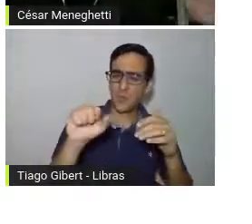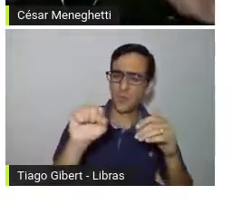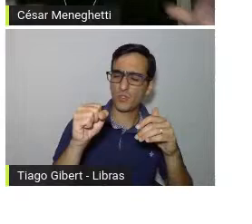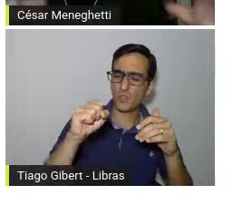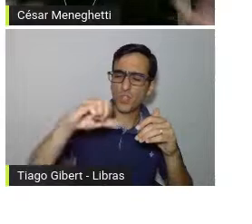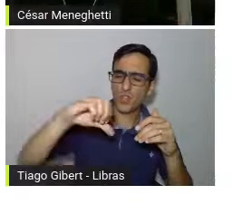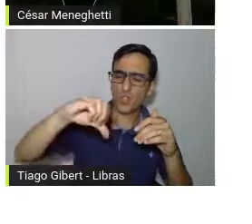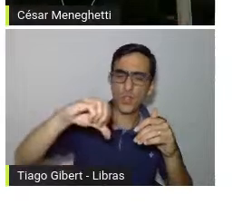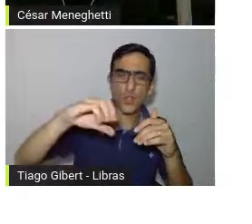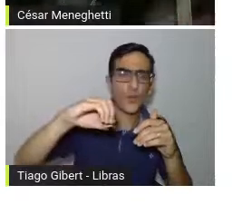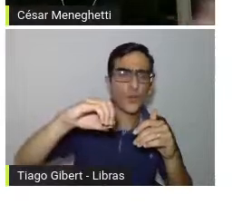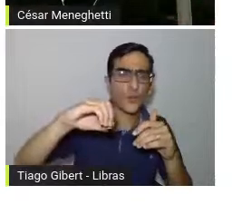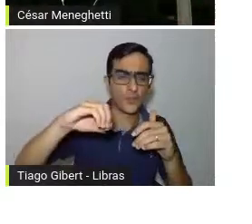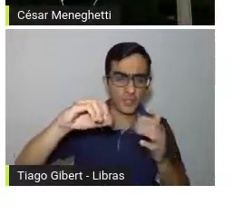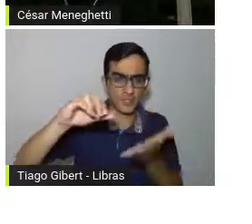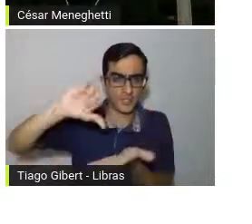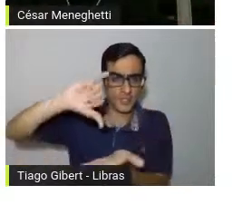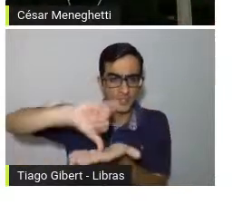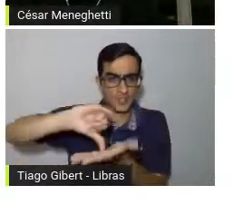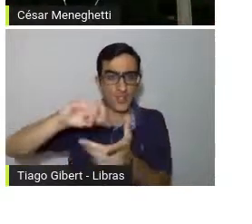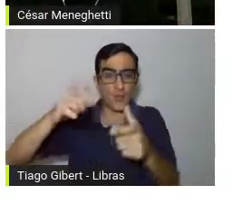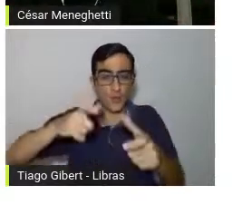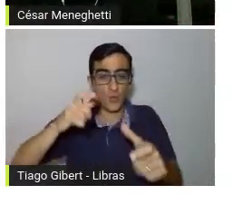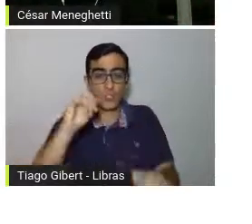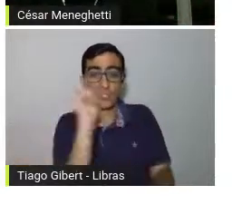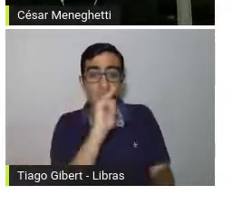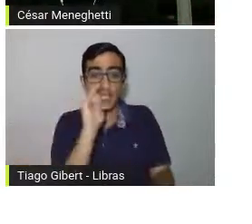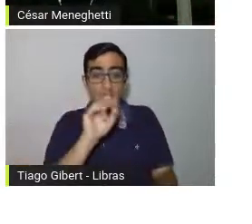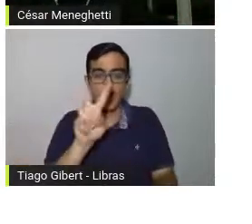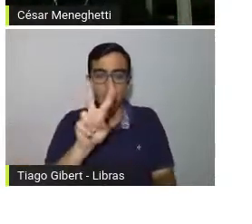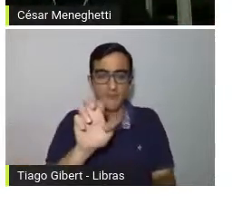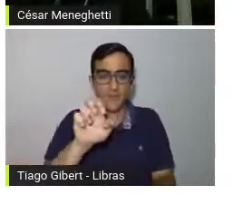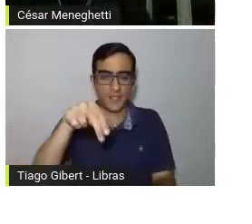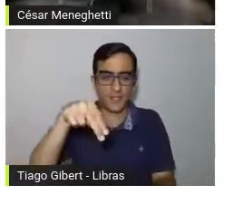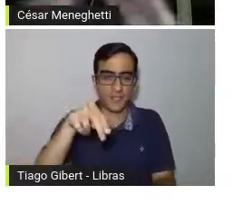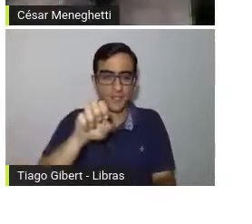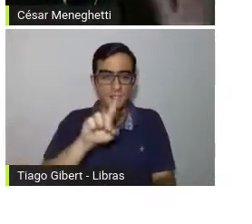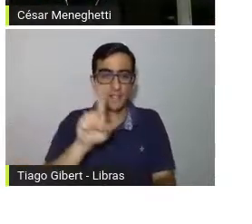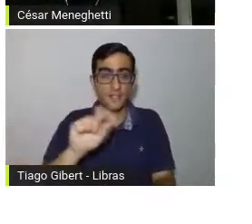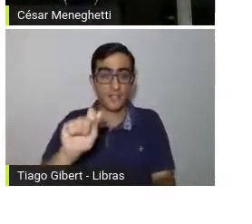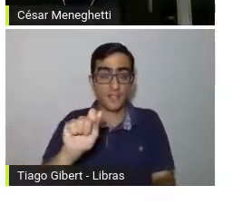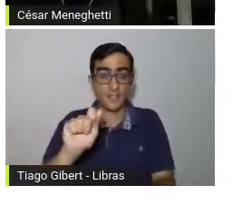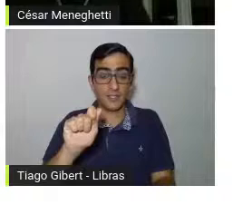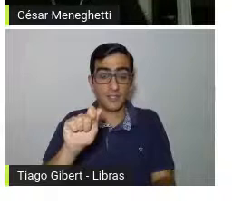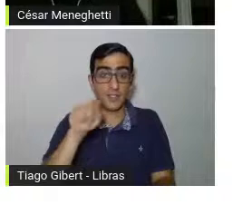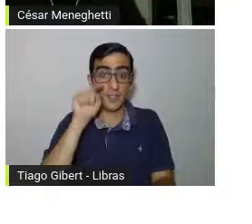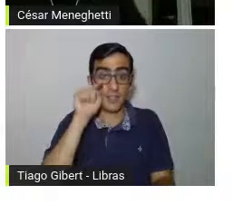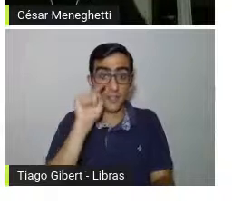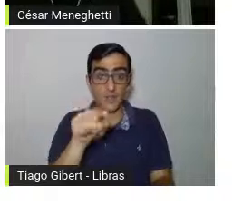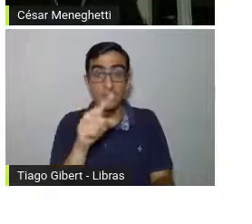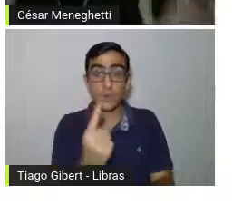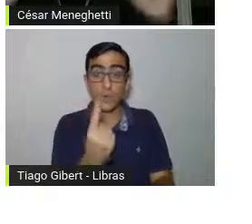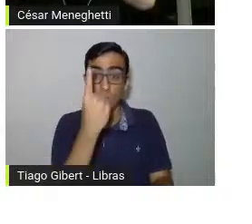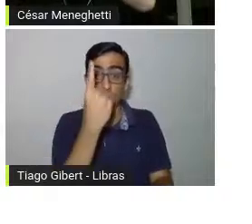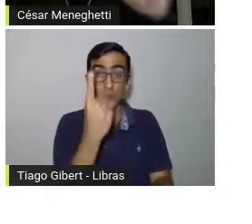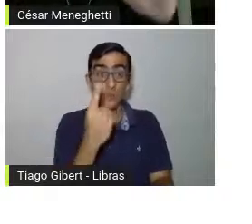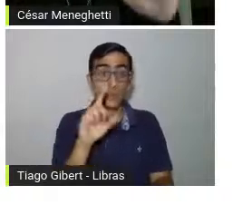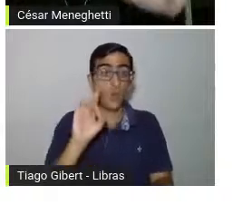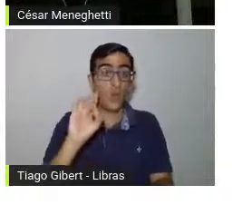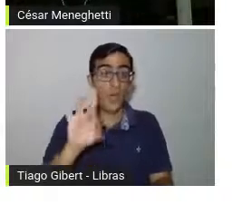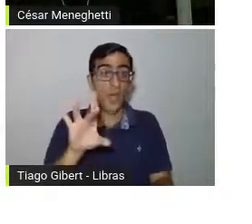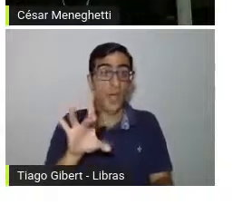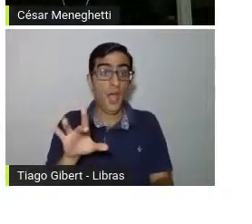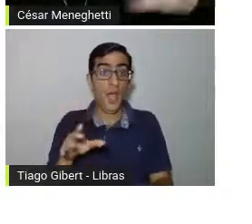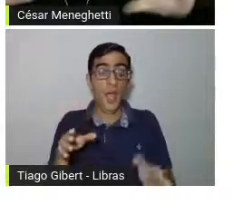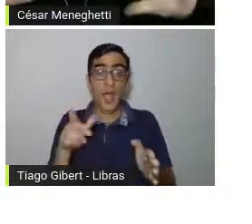1890, que é bem central na Piazza Veneza, assim. E é um lugar esse difícil. Esse é um canal só, né, César? Esse é um canal só,